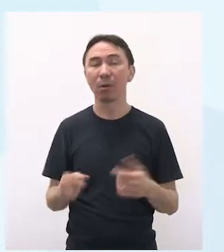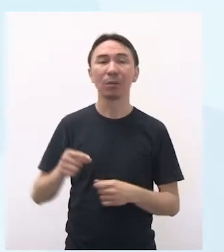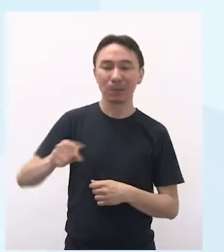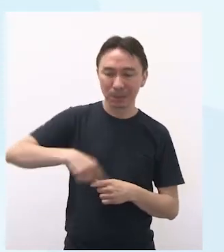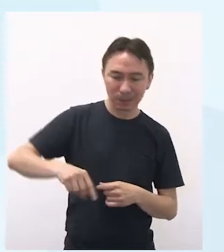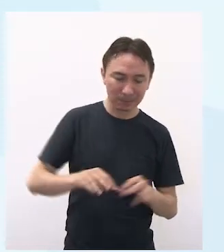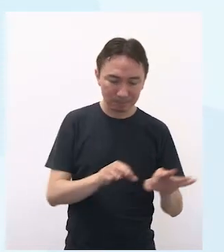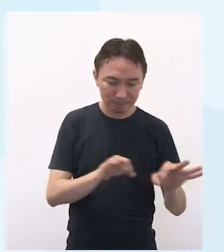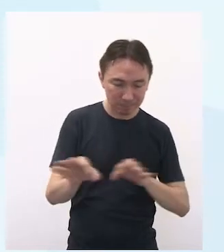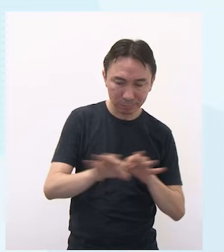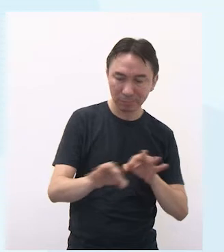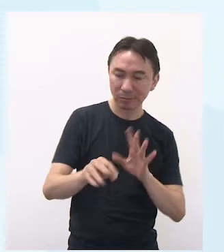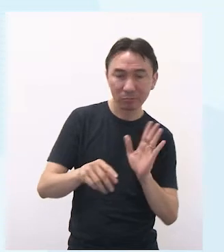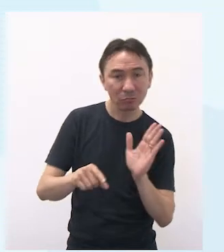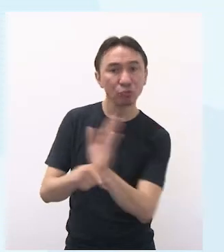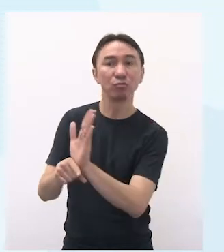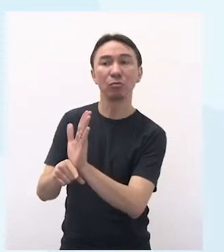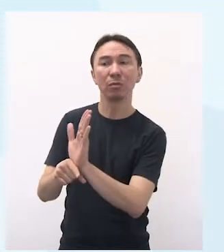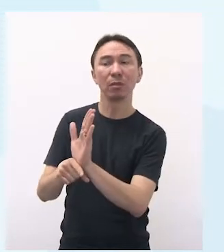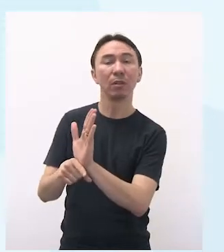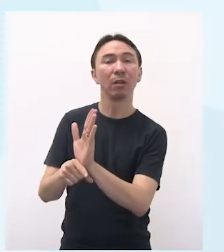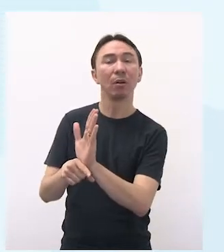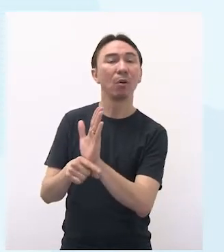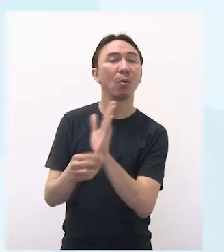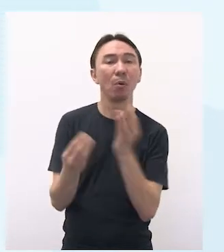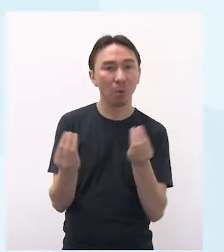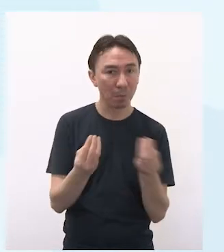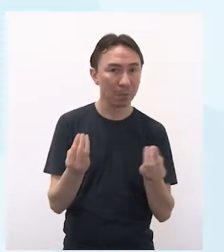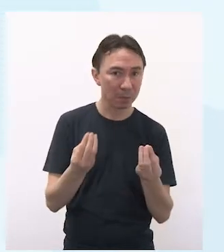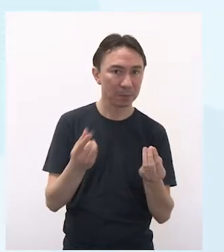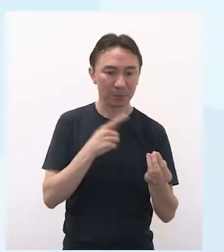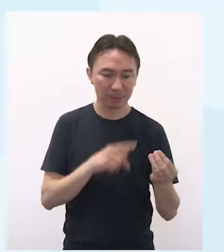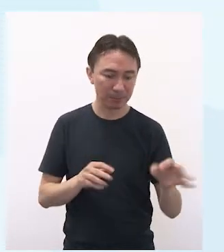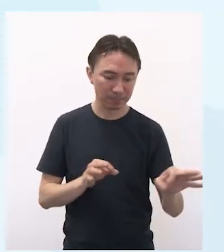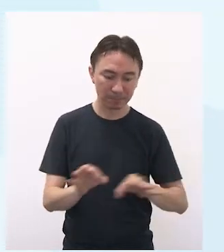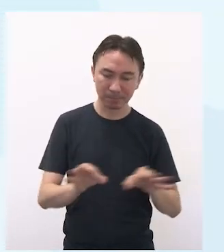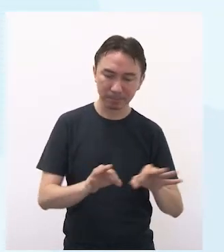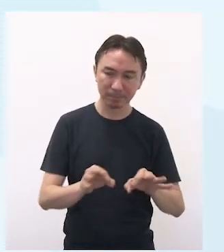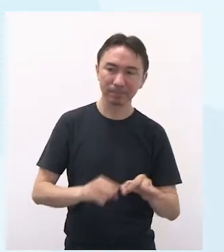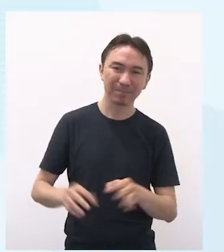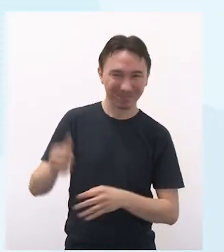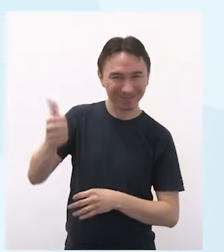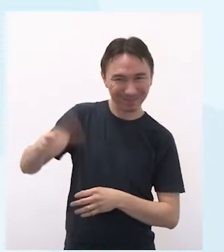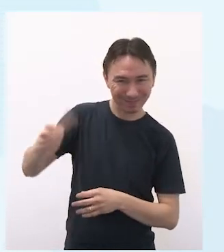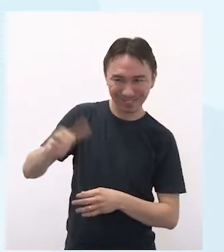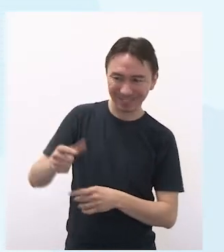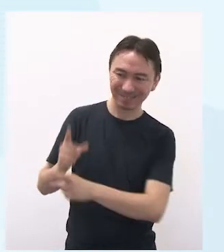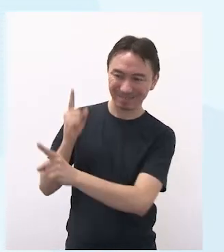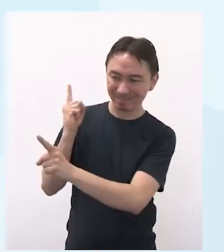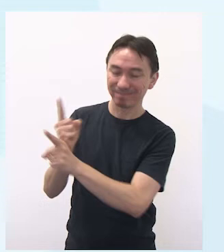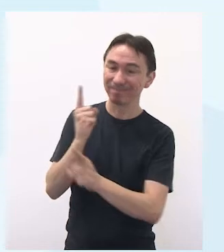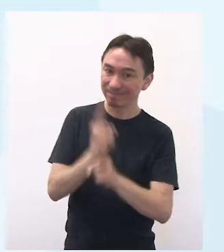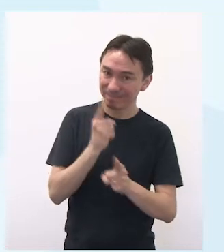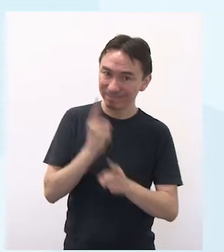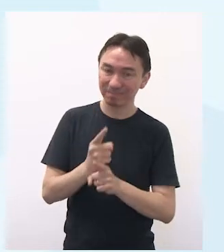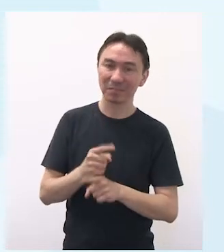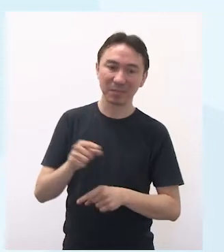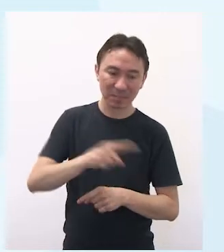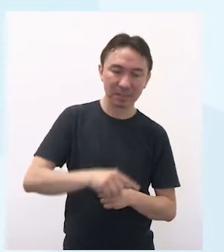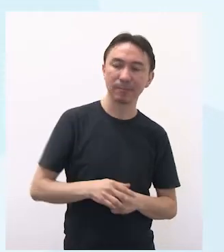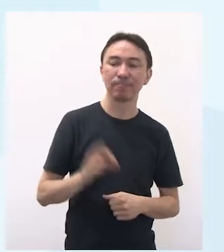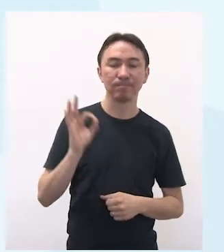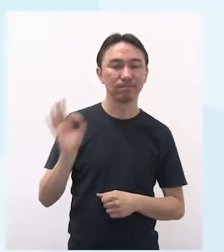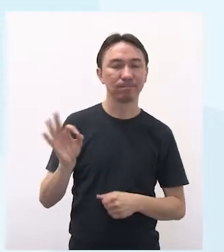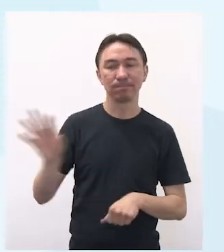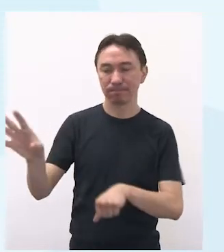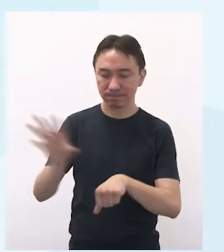ações pedagógicas que eles nos oferecem, que essa avaliação externa nos oferece para as nossas tomadas de decisão.